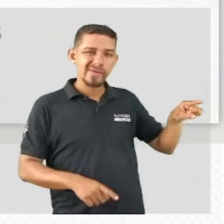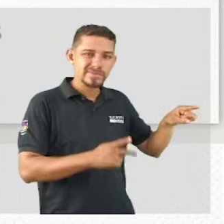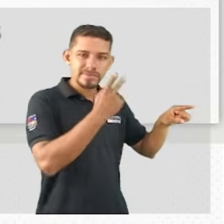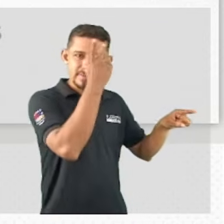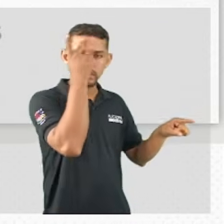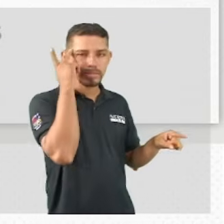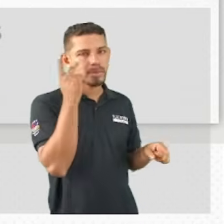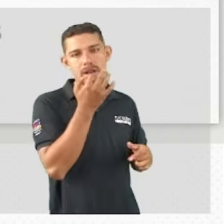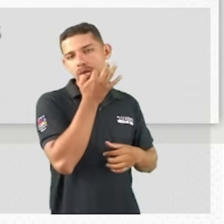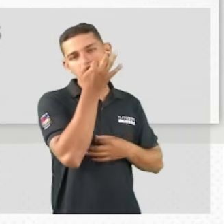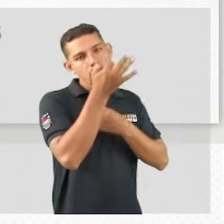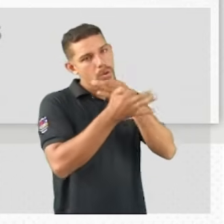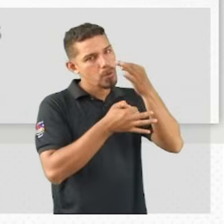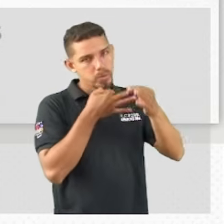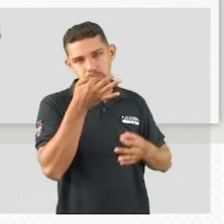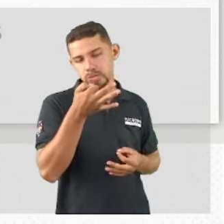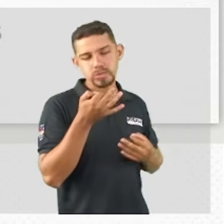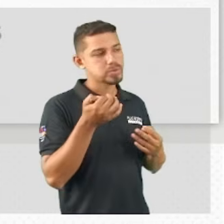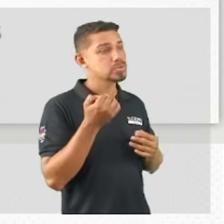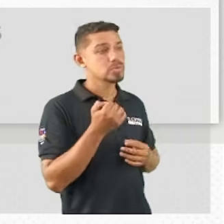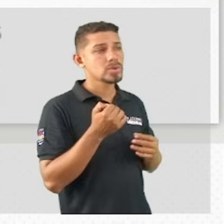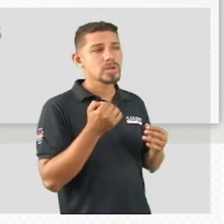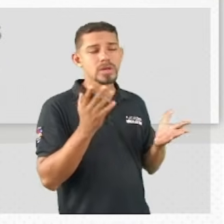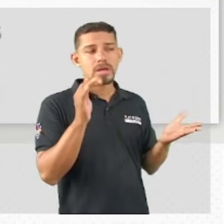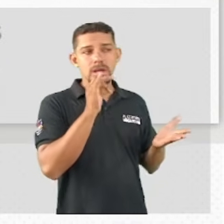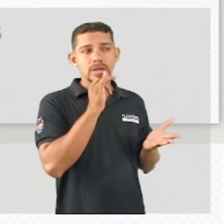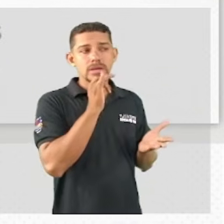lá está fazendo muitas